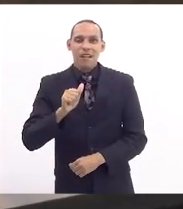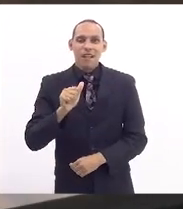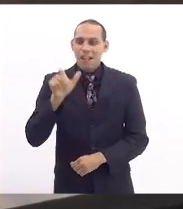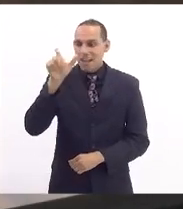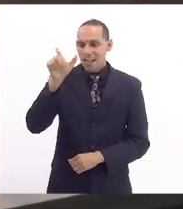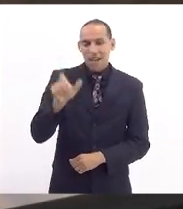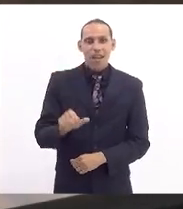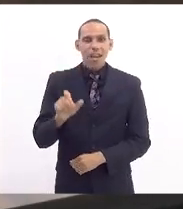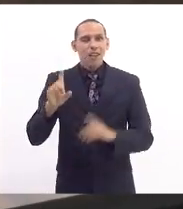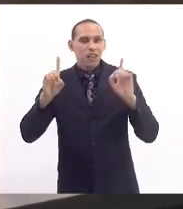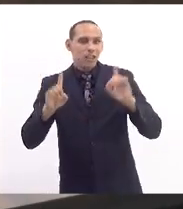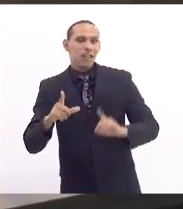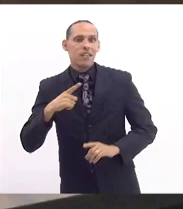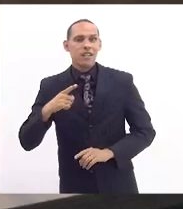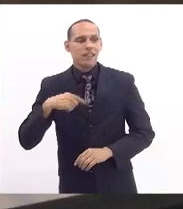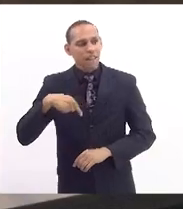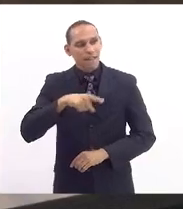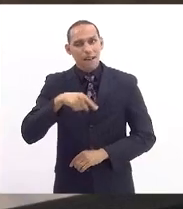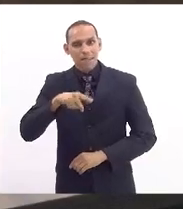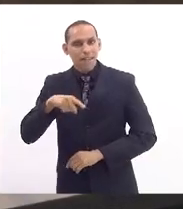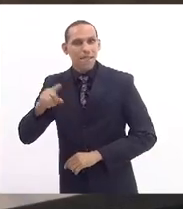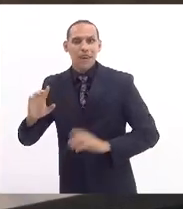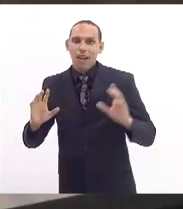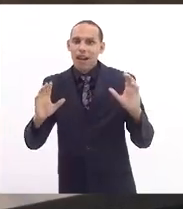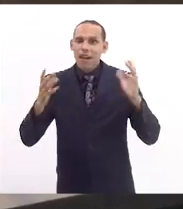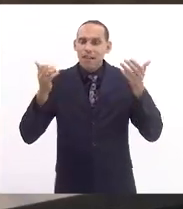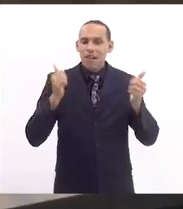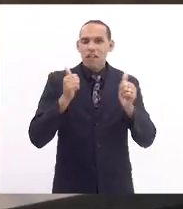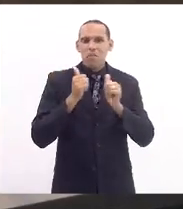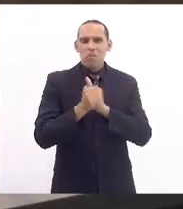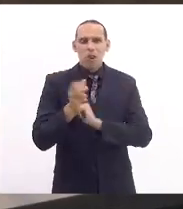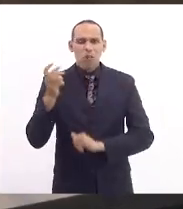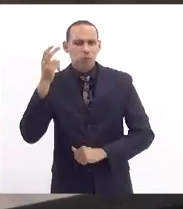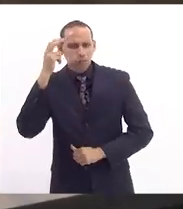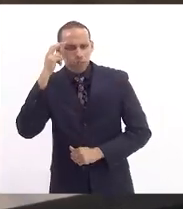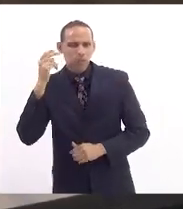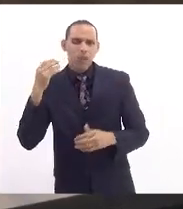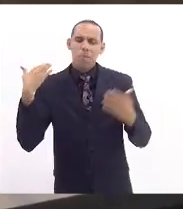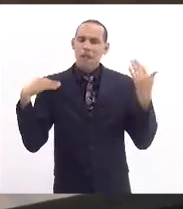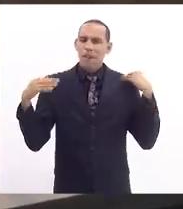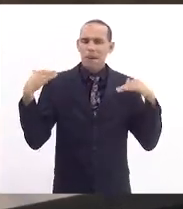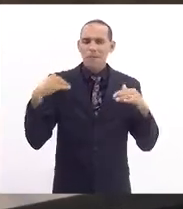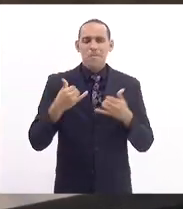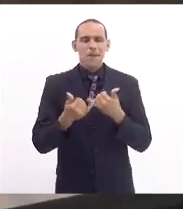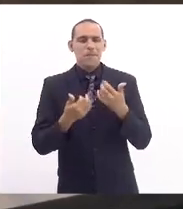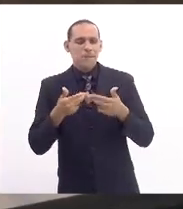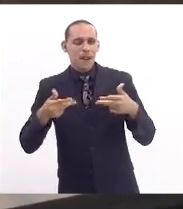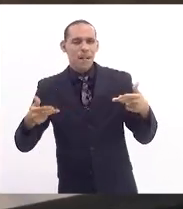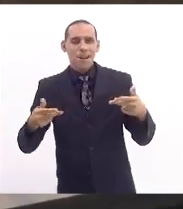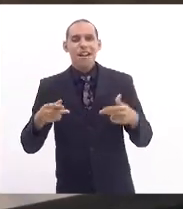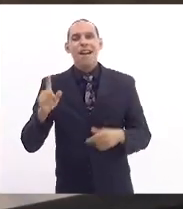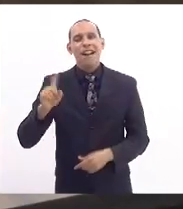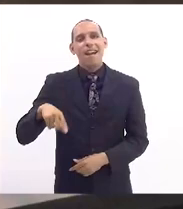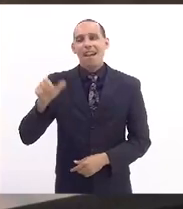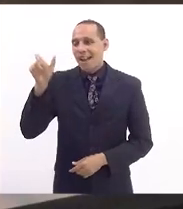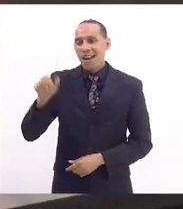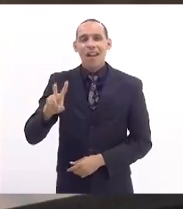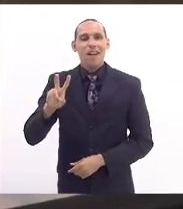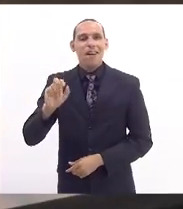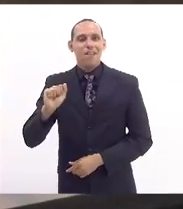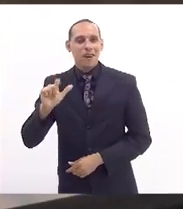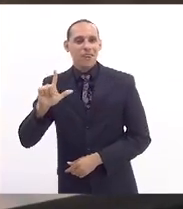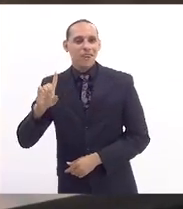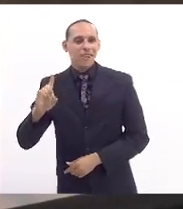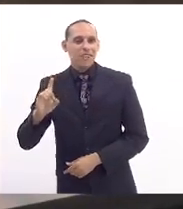direito aí a eventos culturais e esportivos de lazer foi Valdecir da Saúde